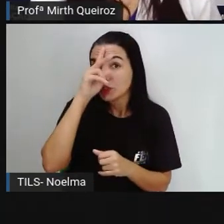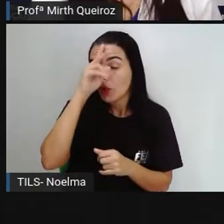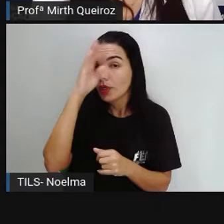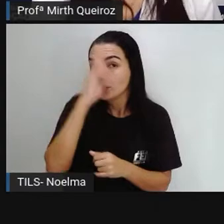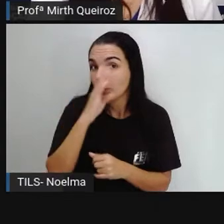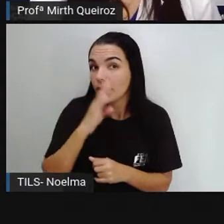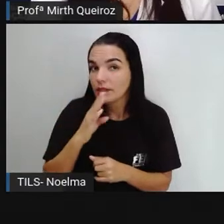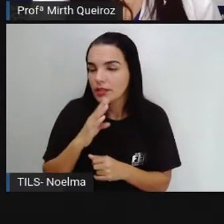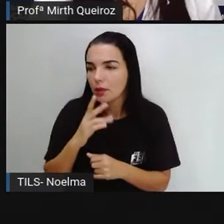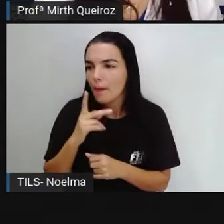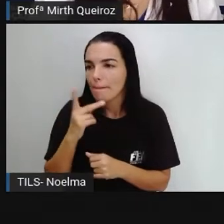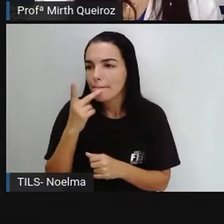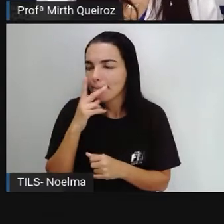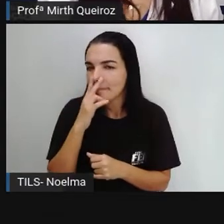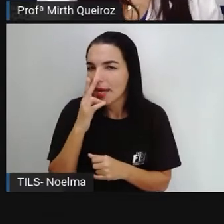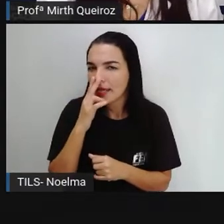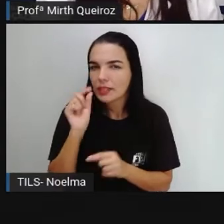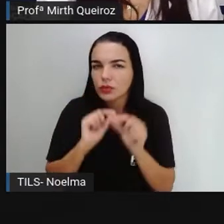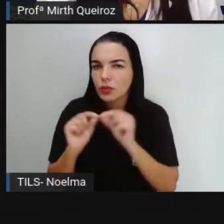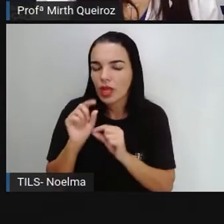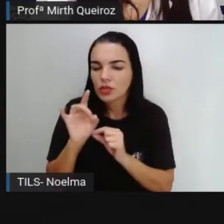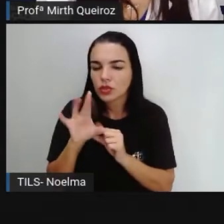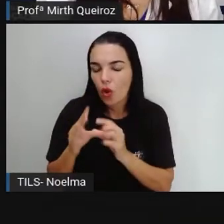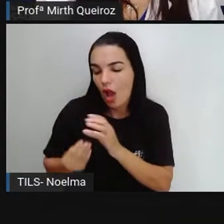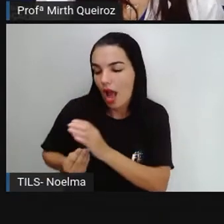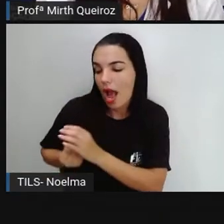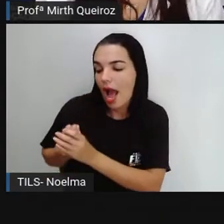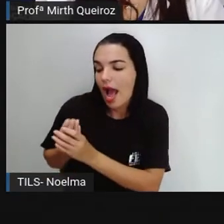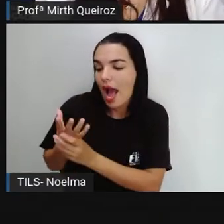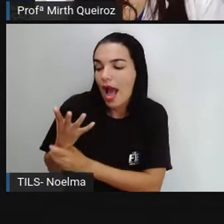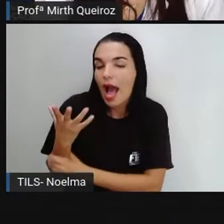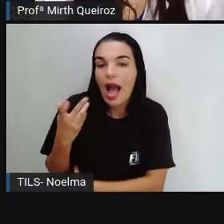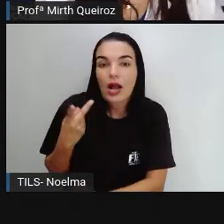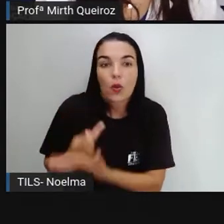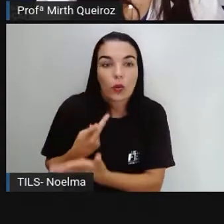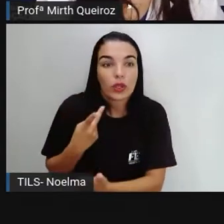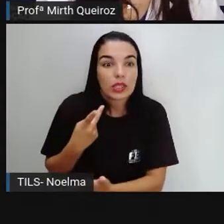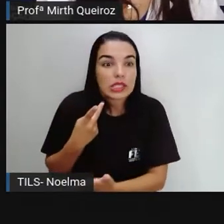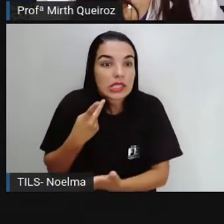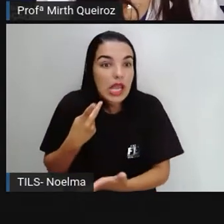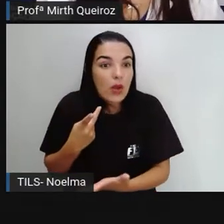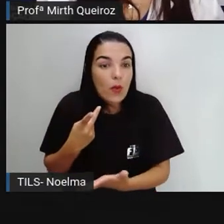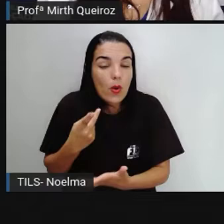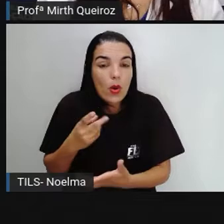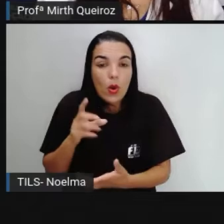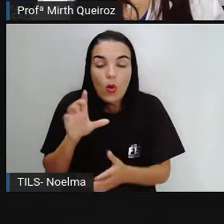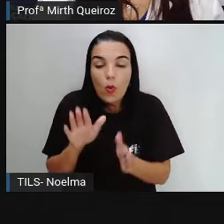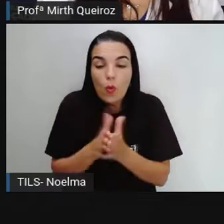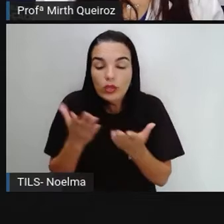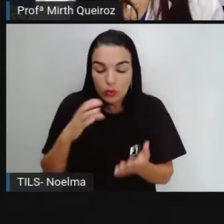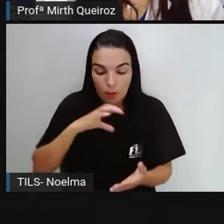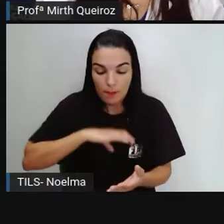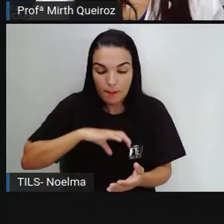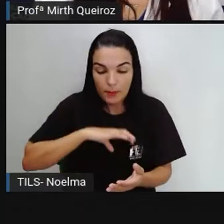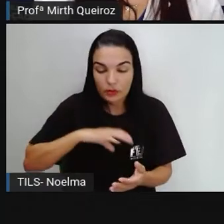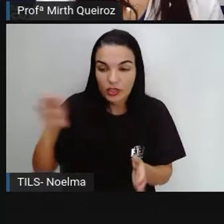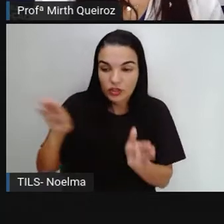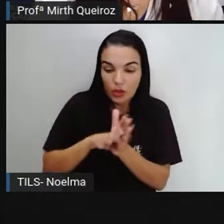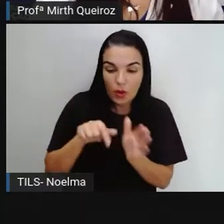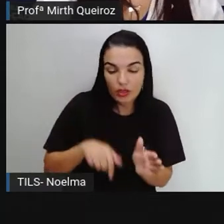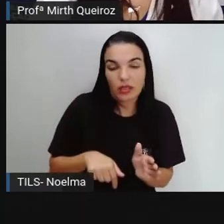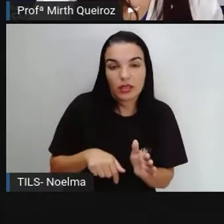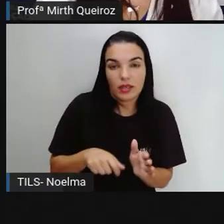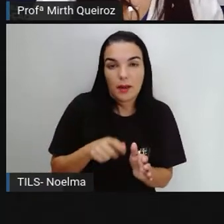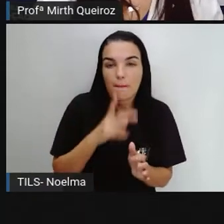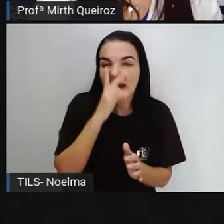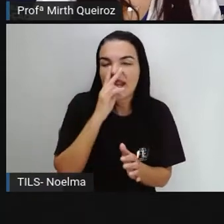Brasil iniciasse só com a vinda dos portugueses. E antes de 1500 não existisse nada, não tinha